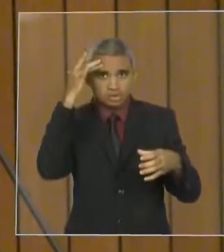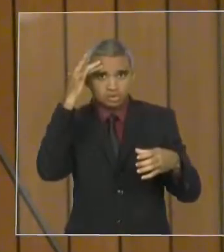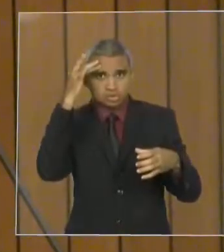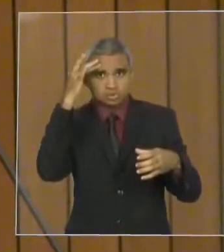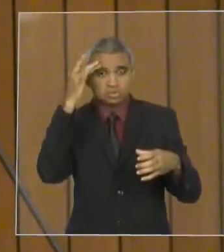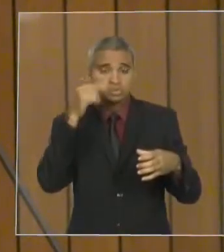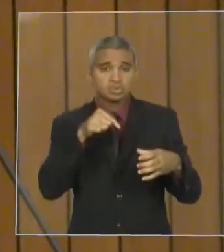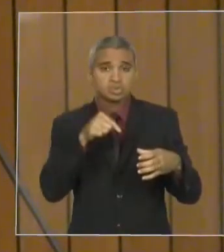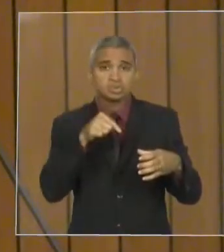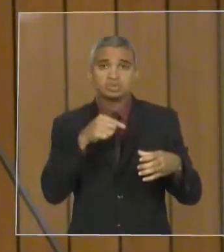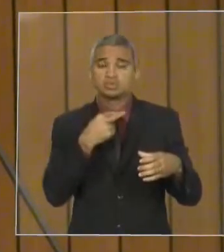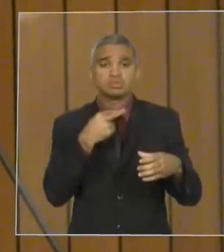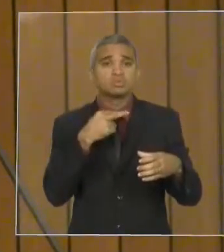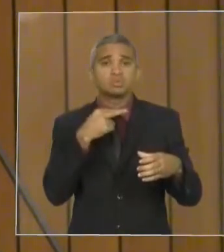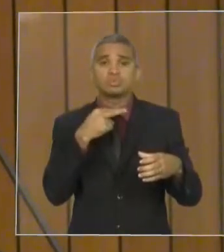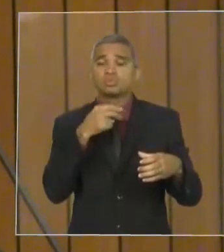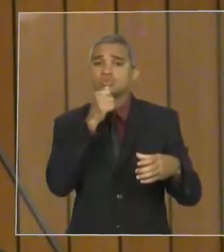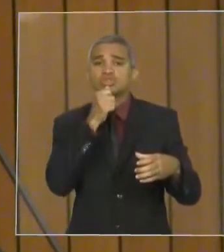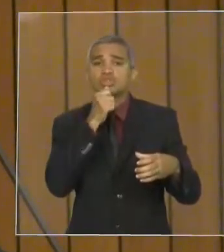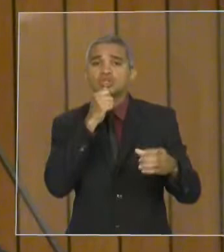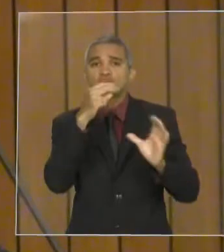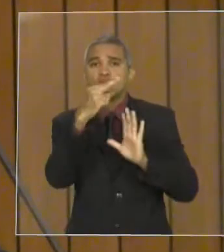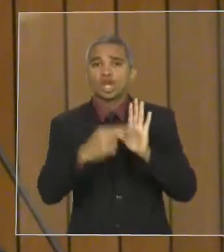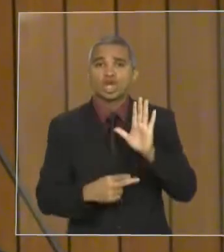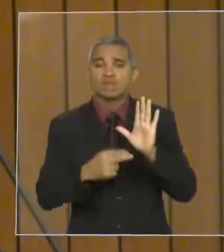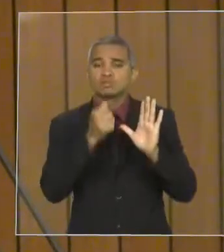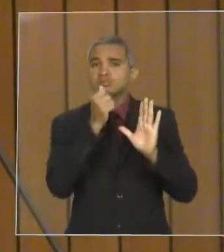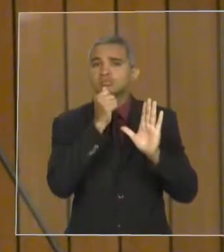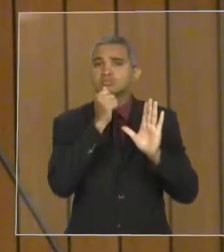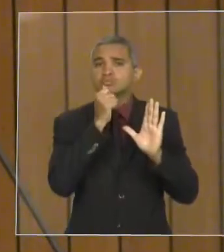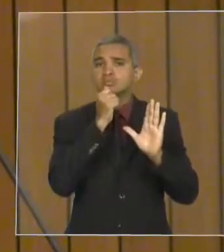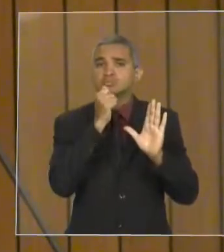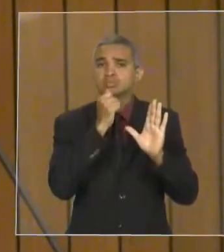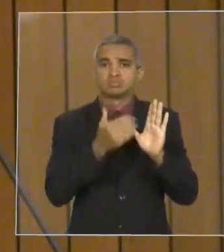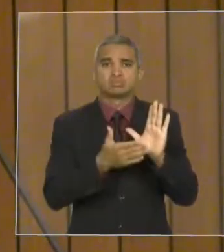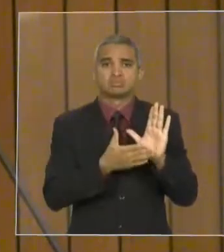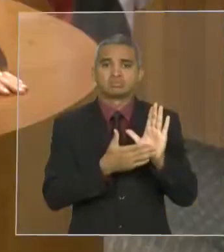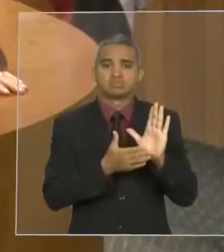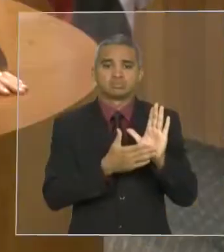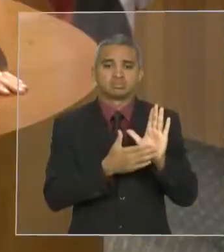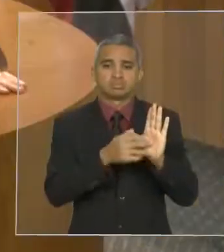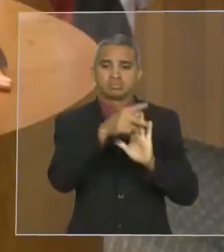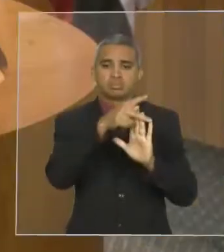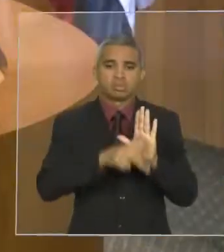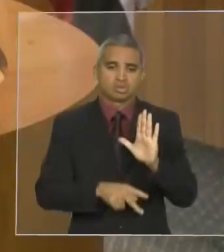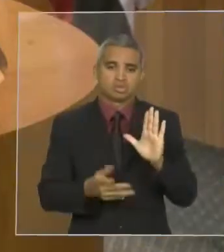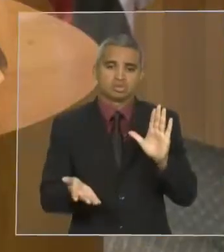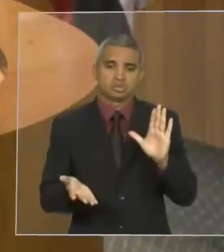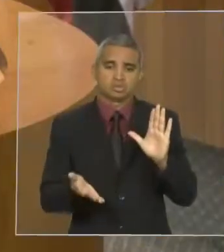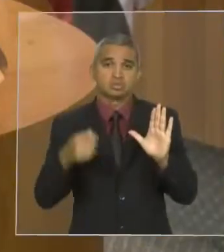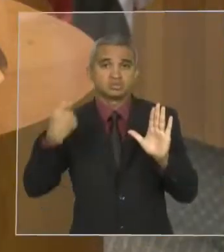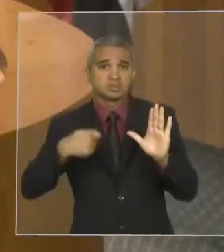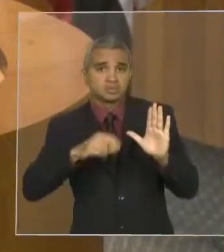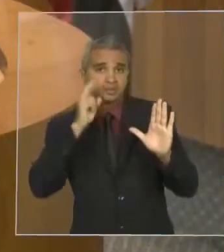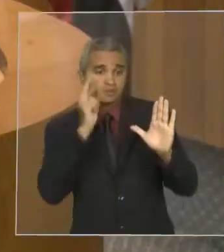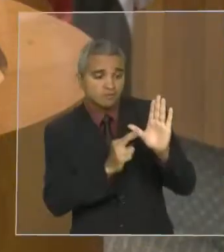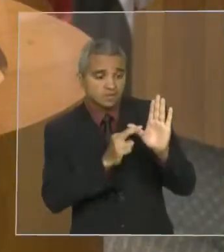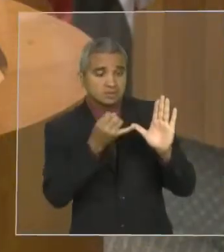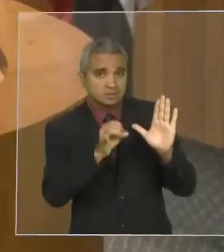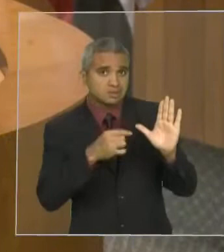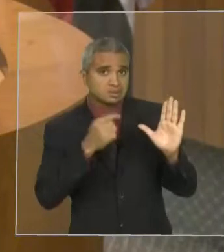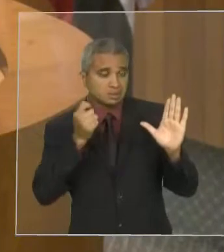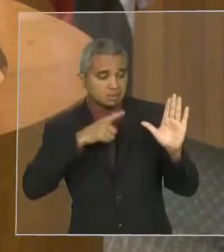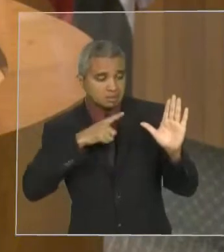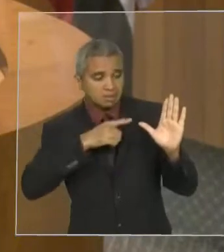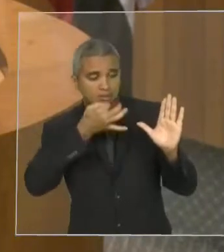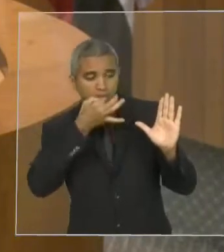sequer tiveram conhecimento ainda ou a oportunidade de ler sobre o projeto, de ver se tem alguma proposta que possa ser